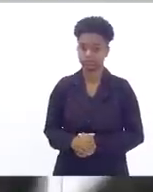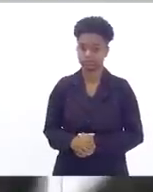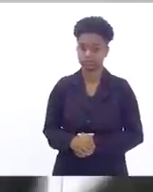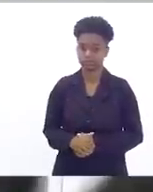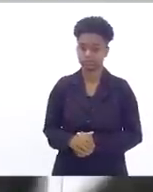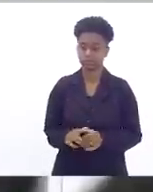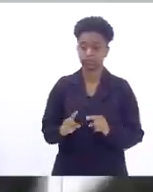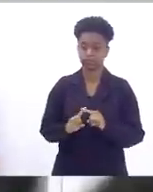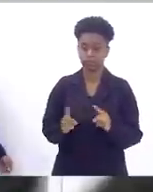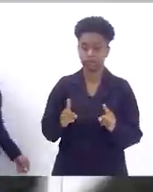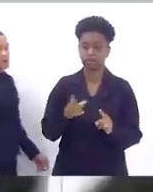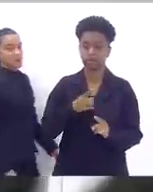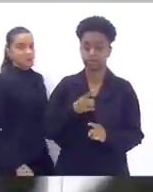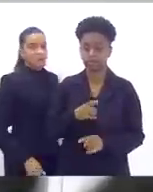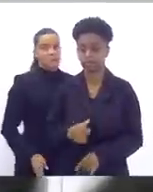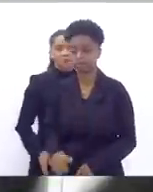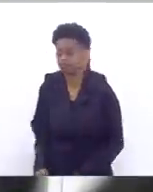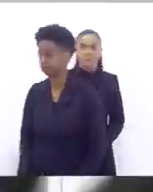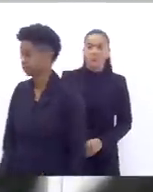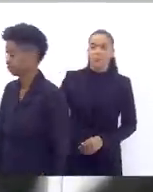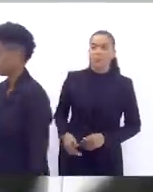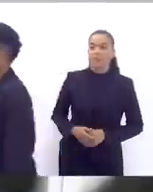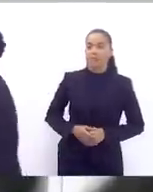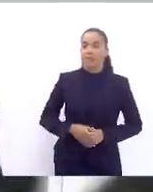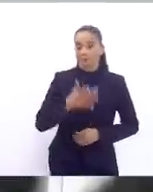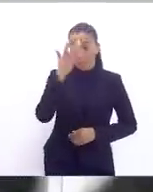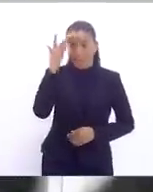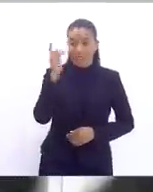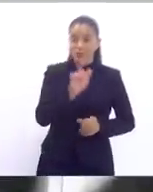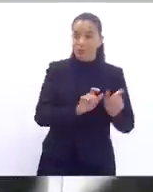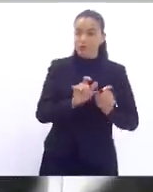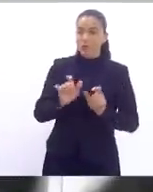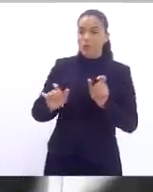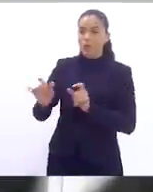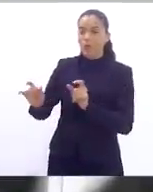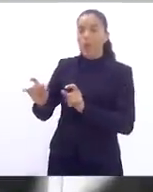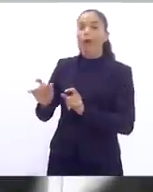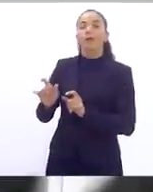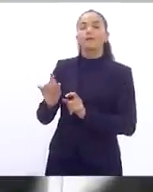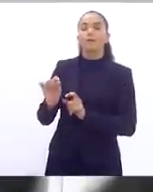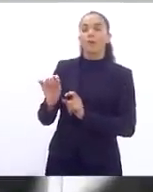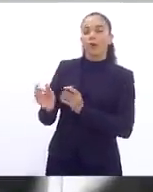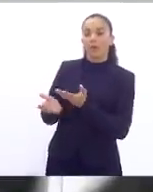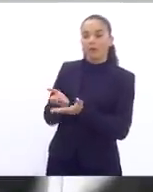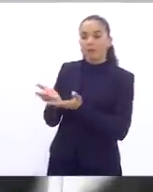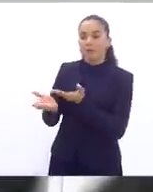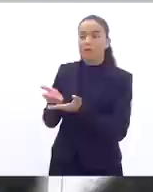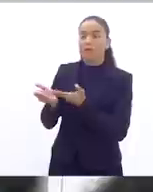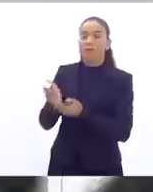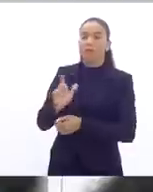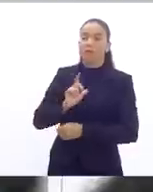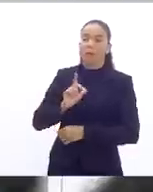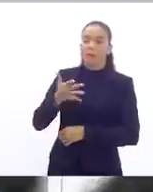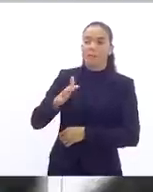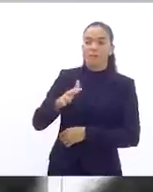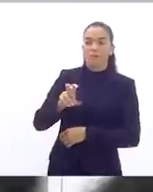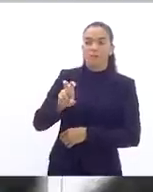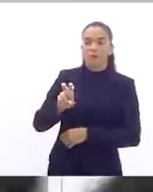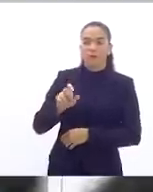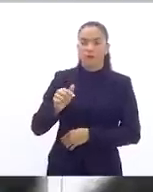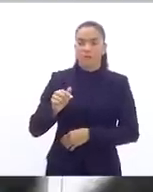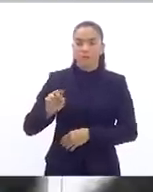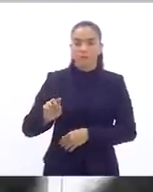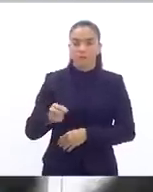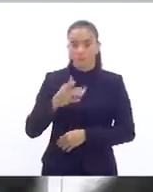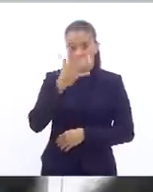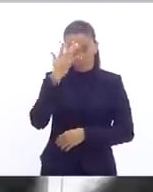estamos com Universo de 11.757 pessoas a serem tratadas 26% aproximadamente ao número que a gente